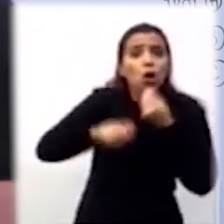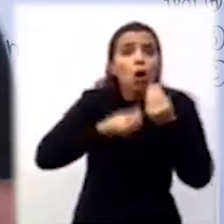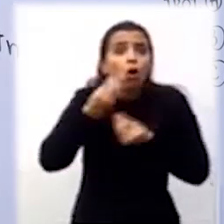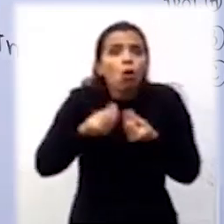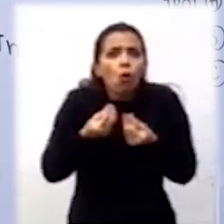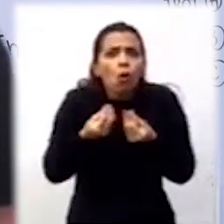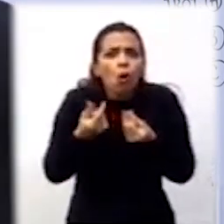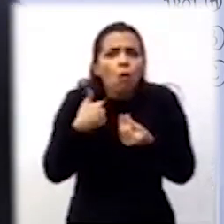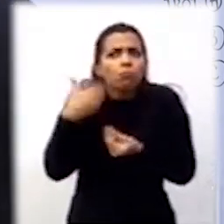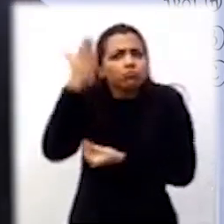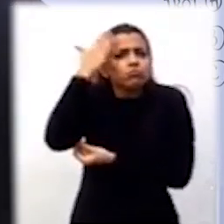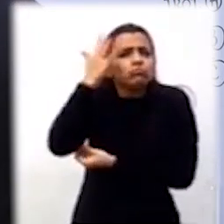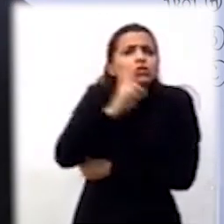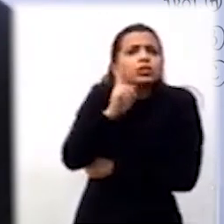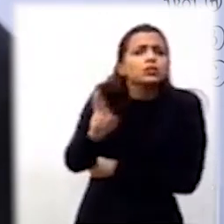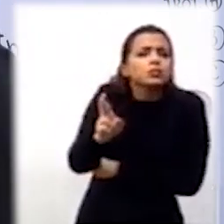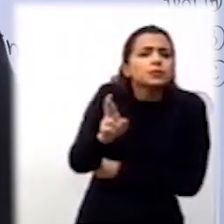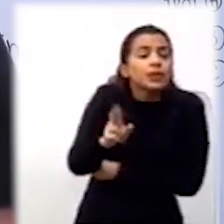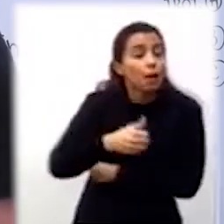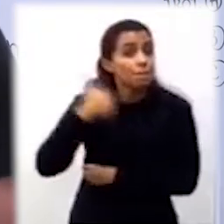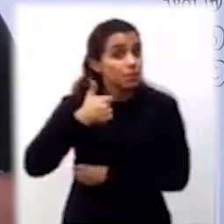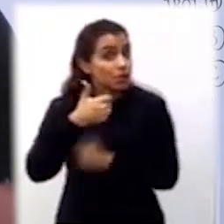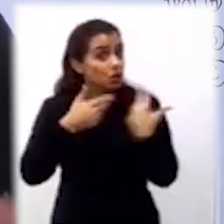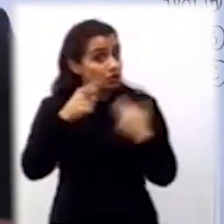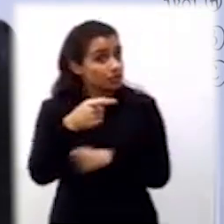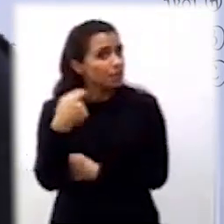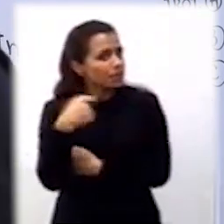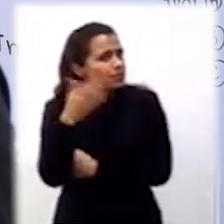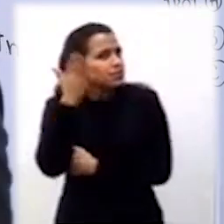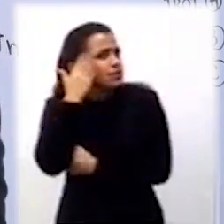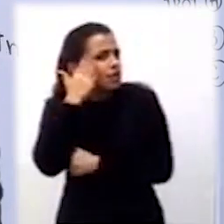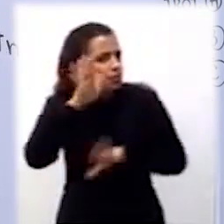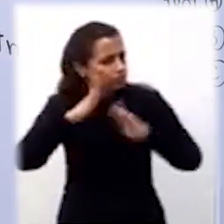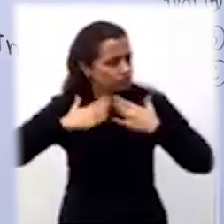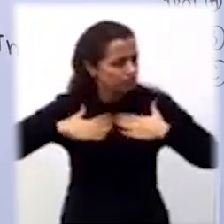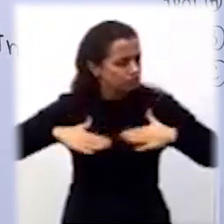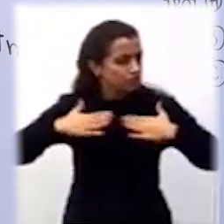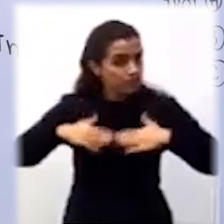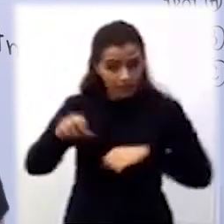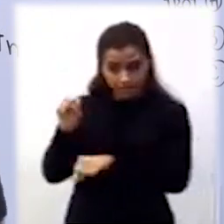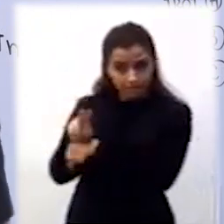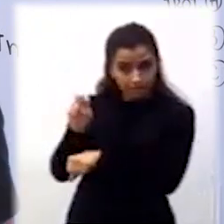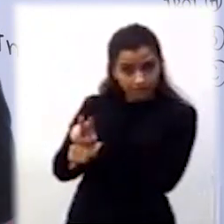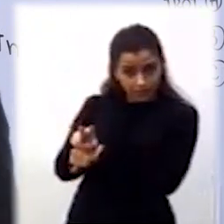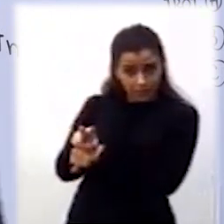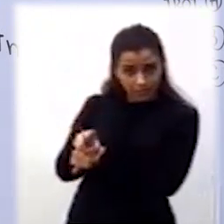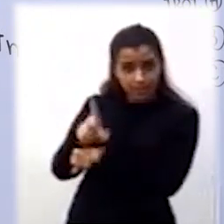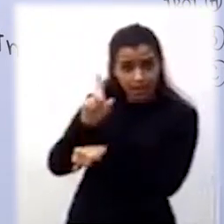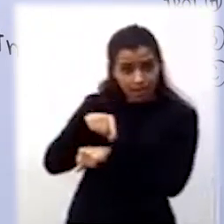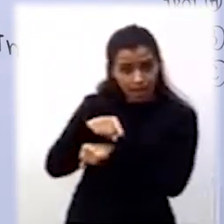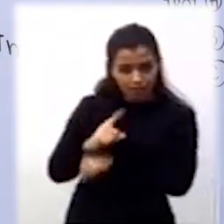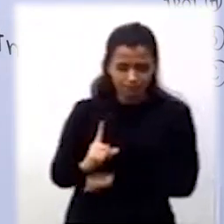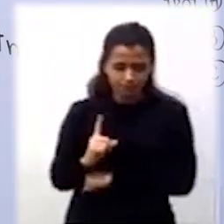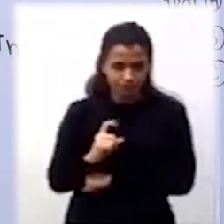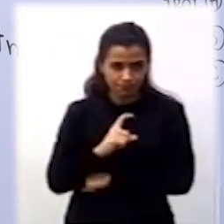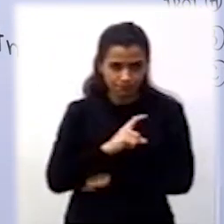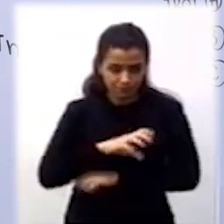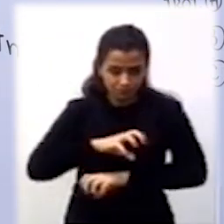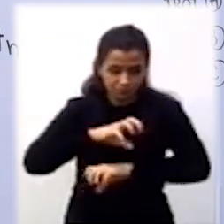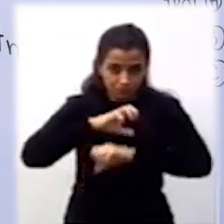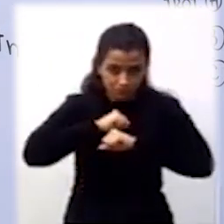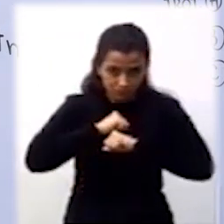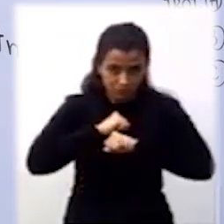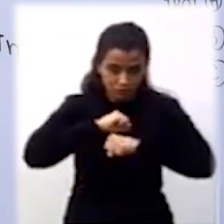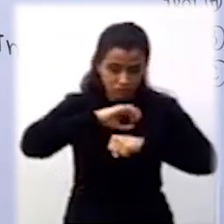eu tenho que saber, Kennedy? Primeira coisa que você tem que saber, com toda a calma do mundo, galera. Vírus, ele é um parasita que é